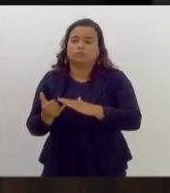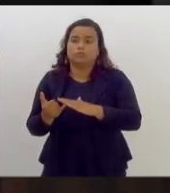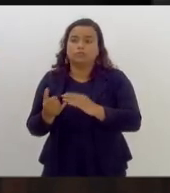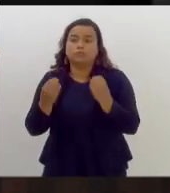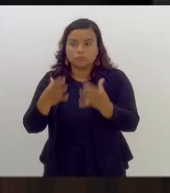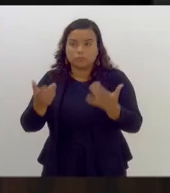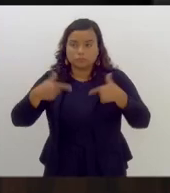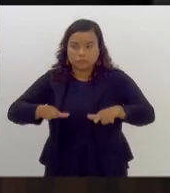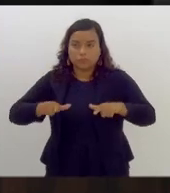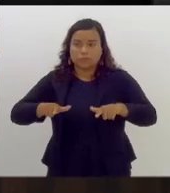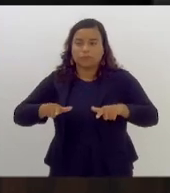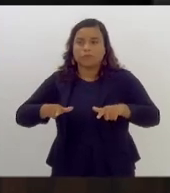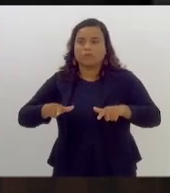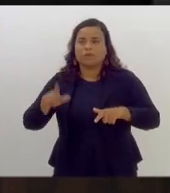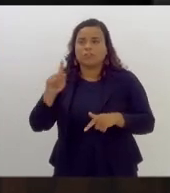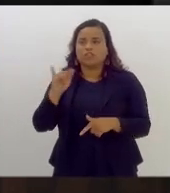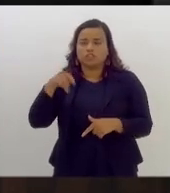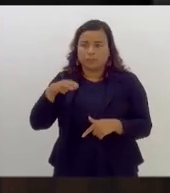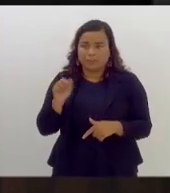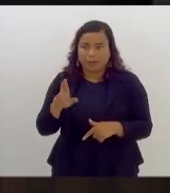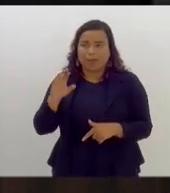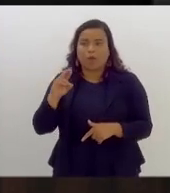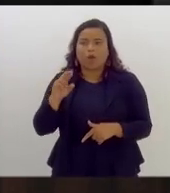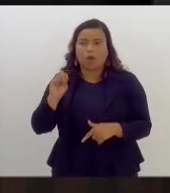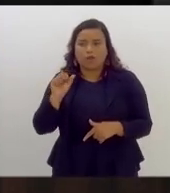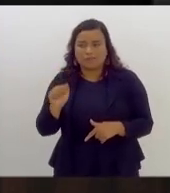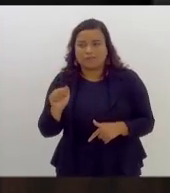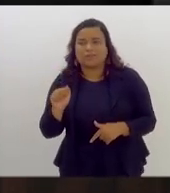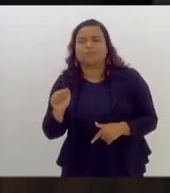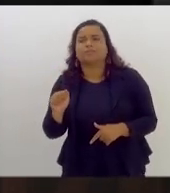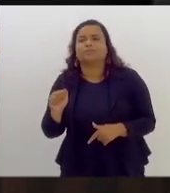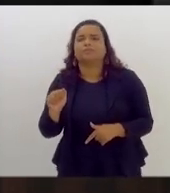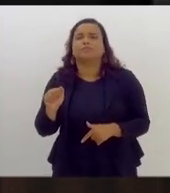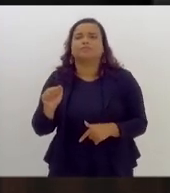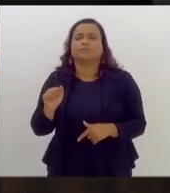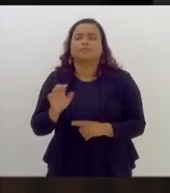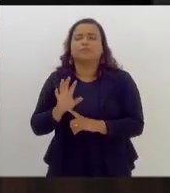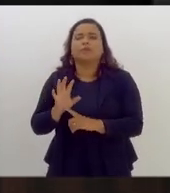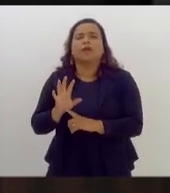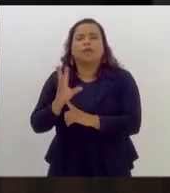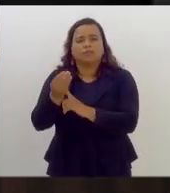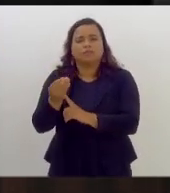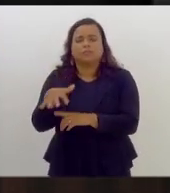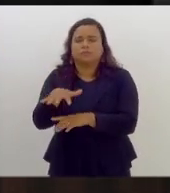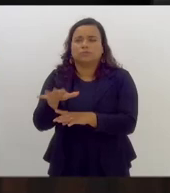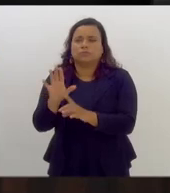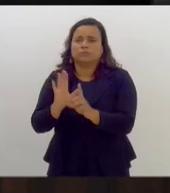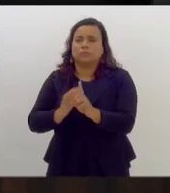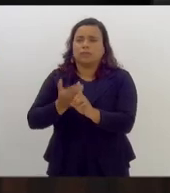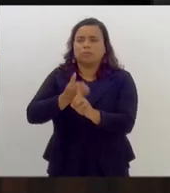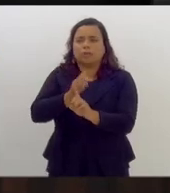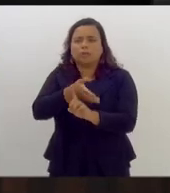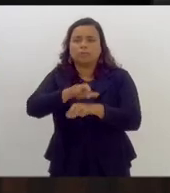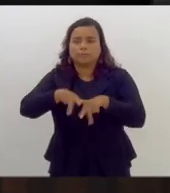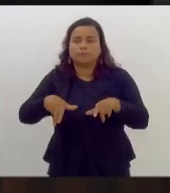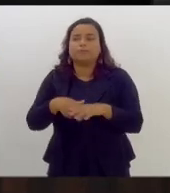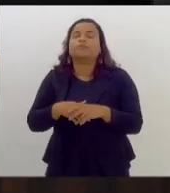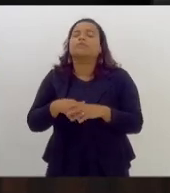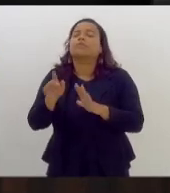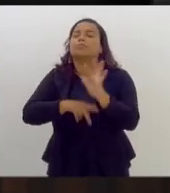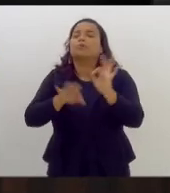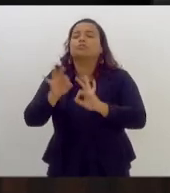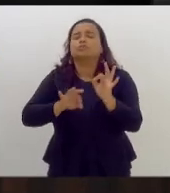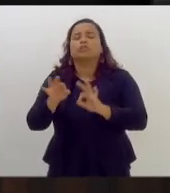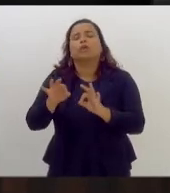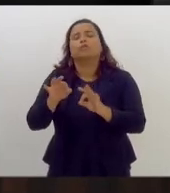concede o diploma Paul Singer a Gilmar Rosa M. dos Santos, artesã. Projeto de resolução 1572